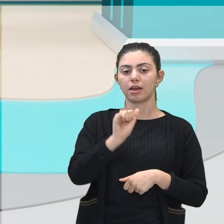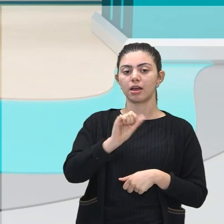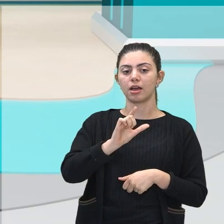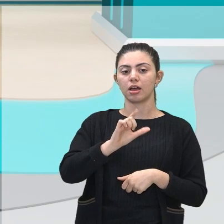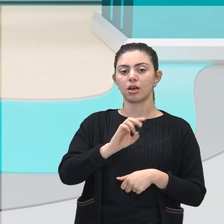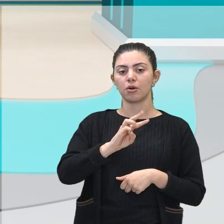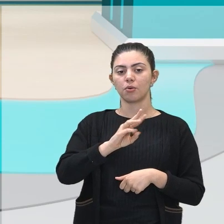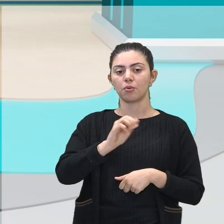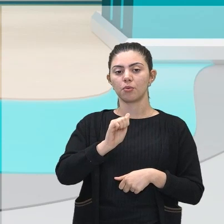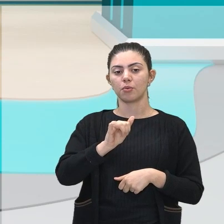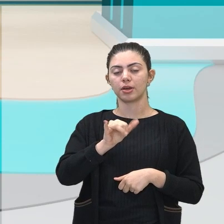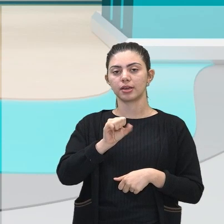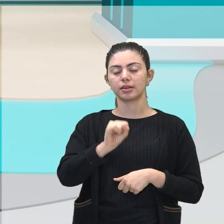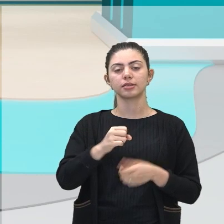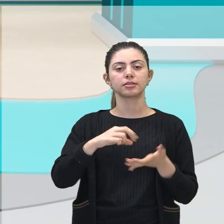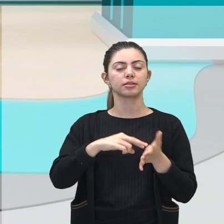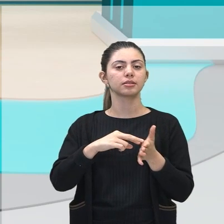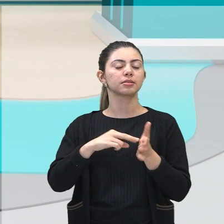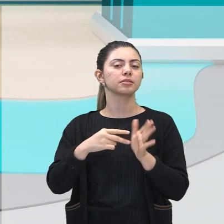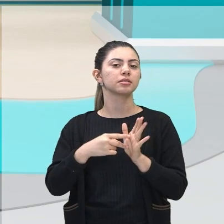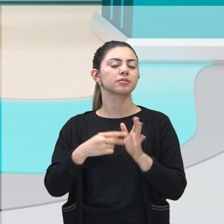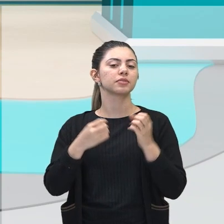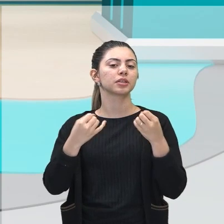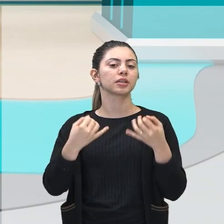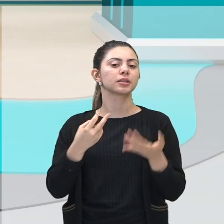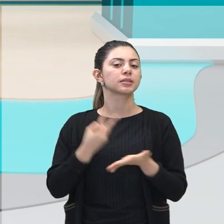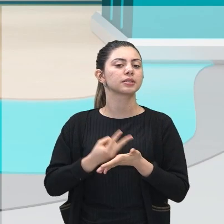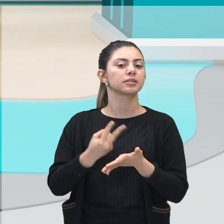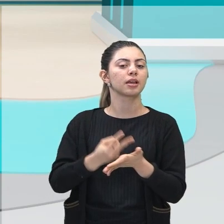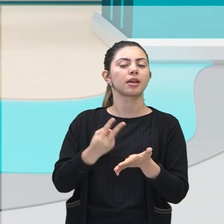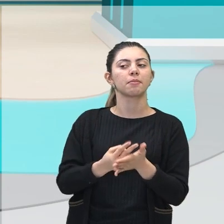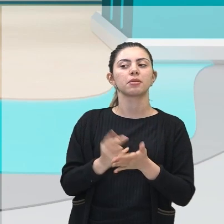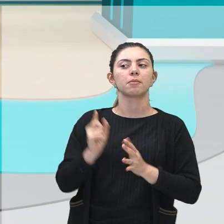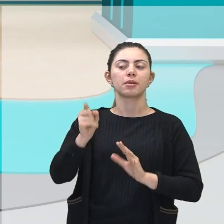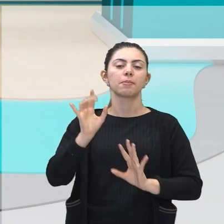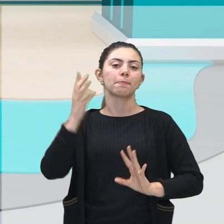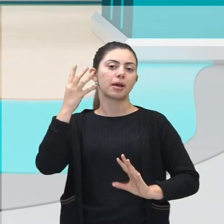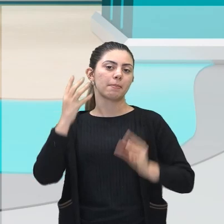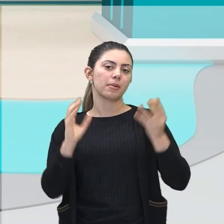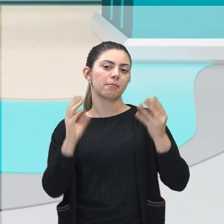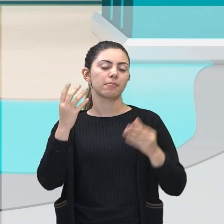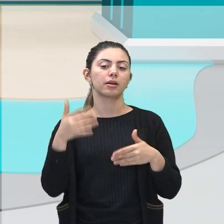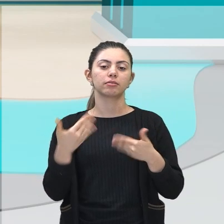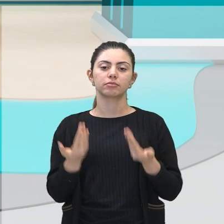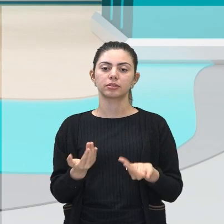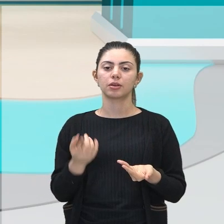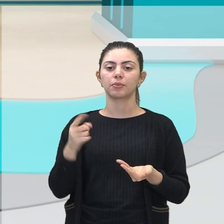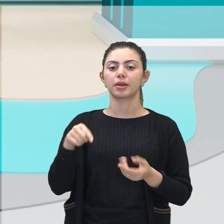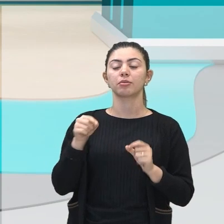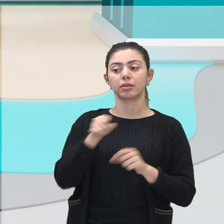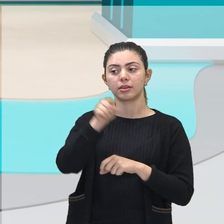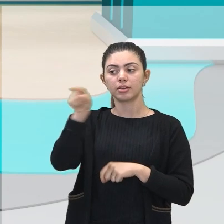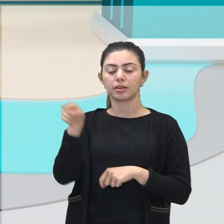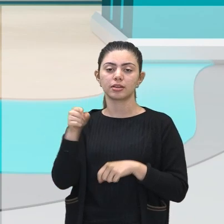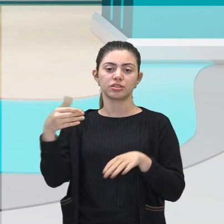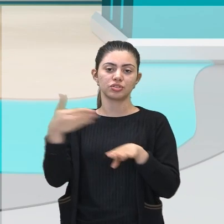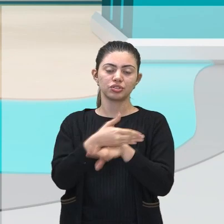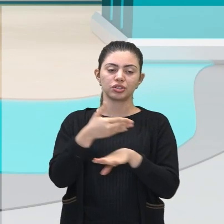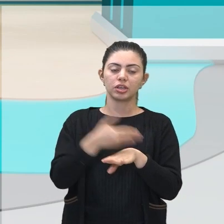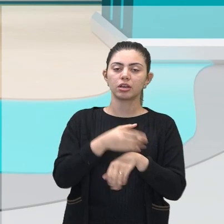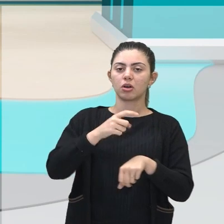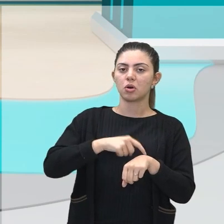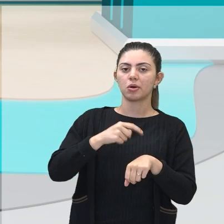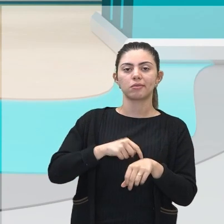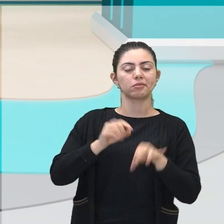usado aí para descrever a frequência com que algo acontece. E nesse caso, a frequência com que eles chegam a